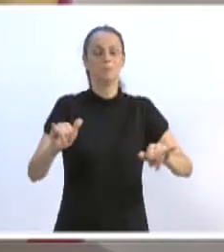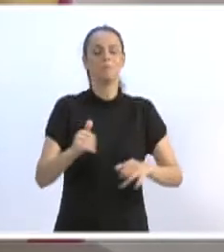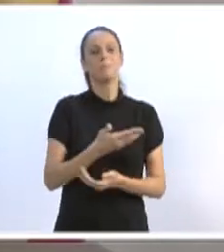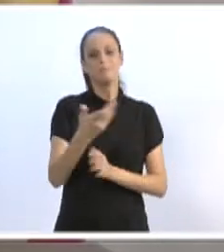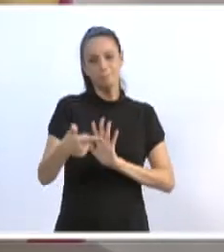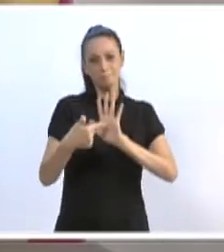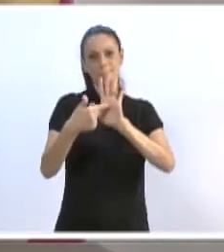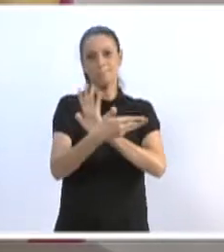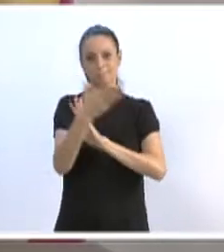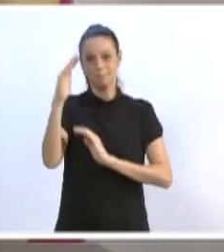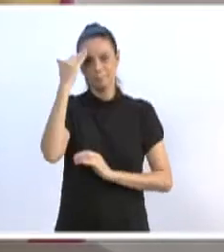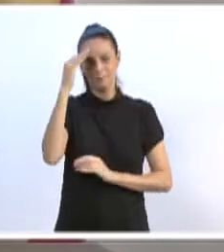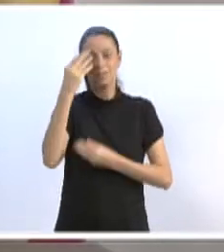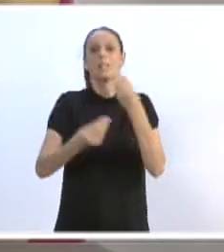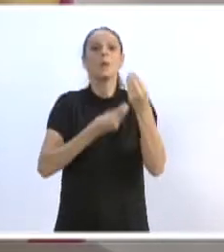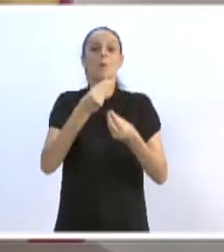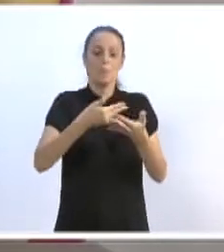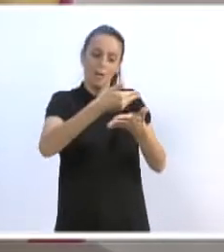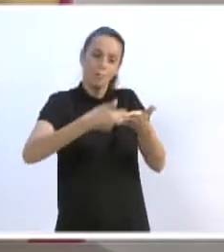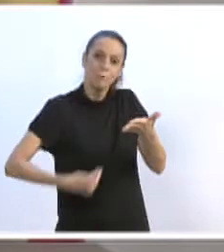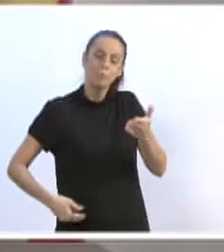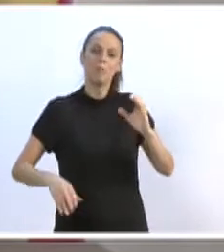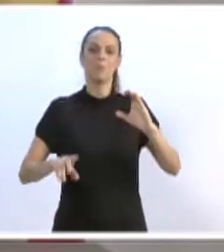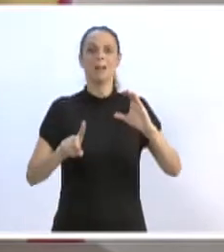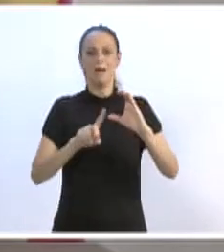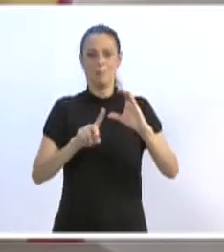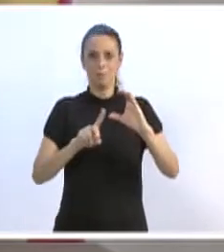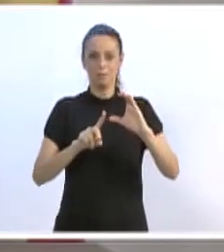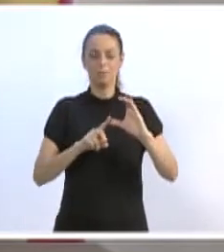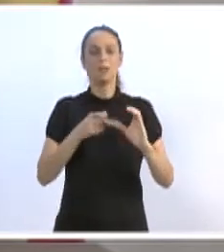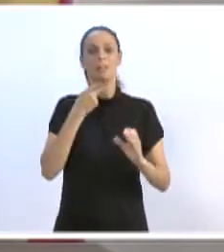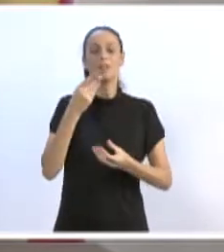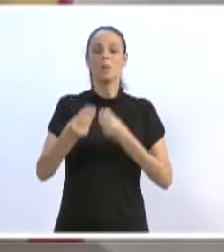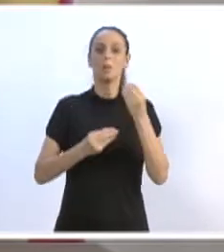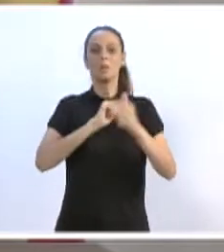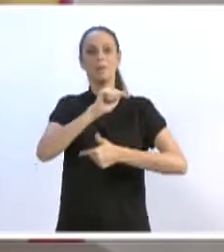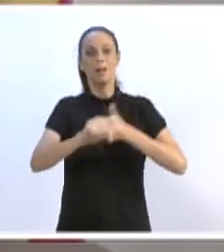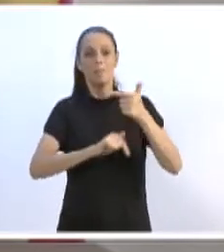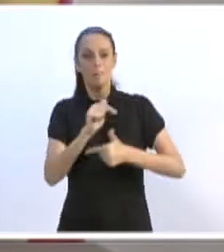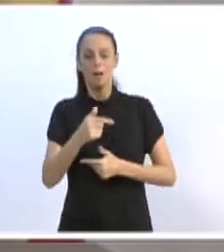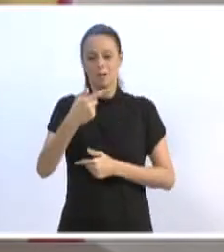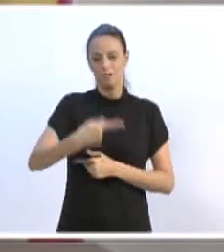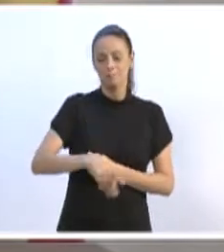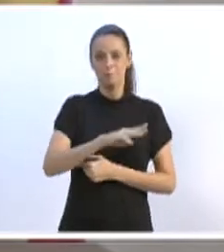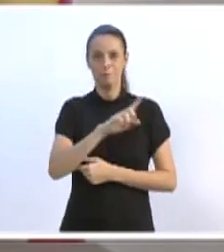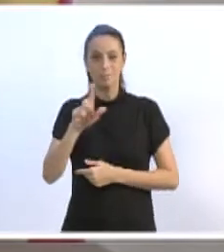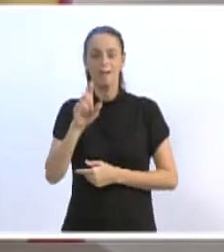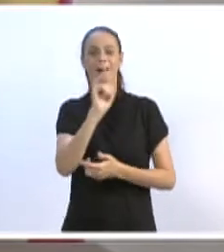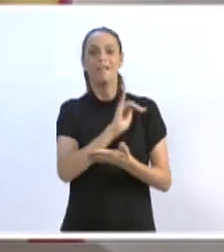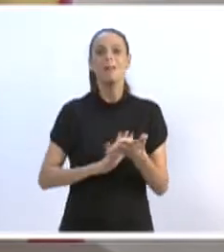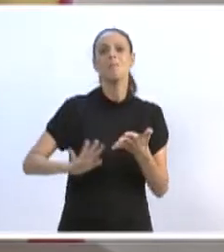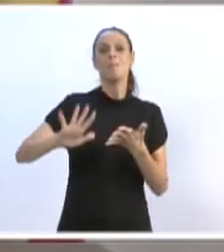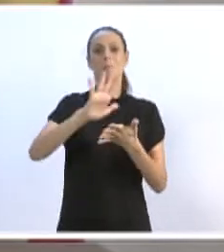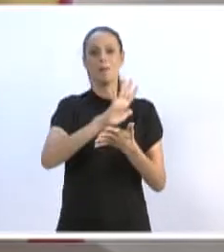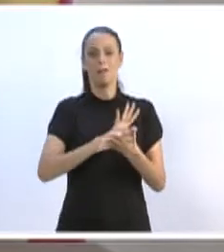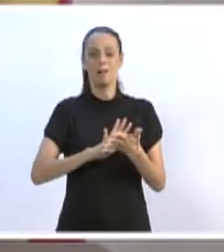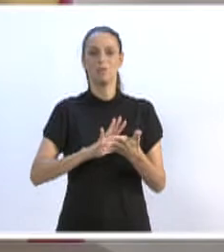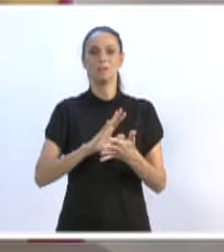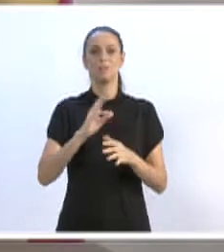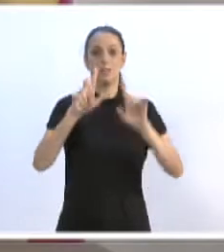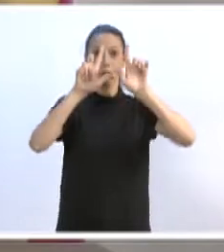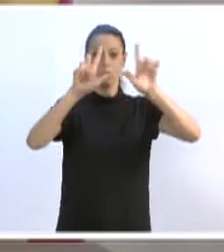tenha havido, em outra oportunidade, na história do Museu de Arte de Blumenau, uma divulgação internacional tão ampla. Eu vou